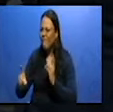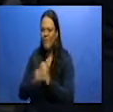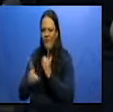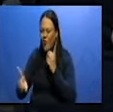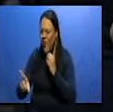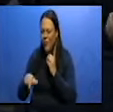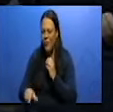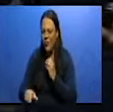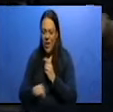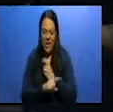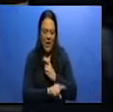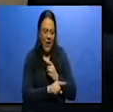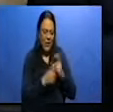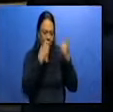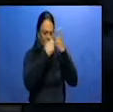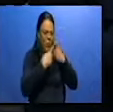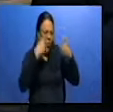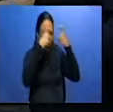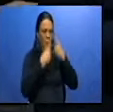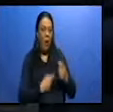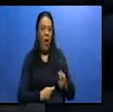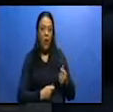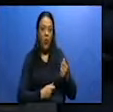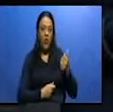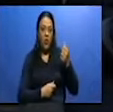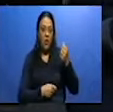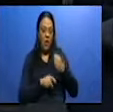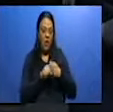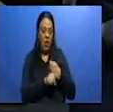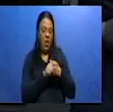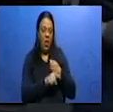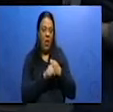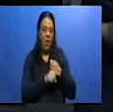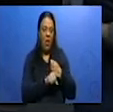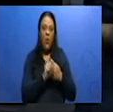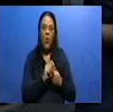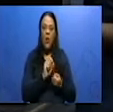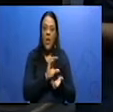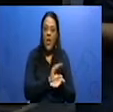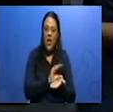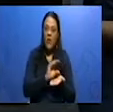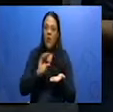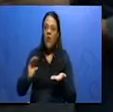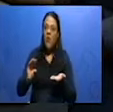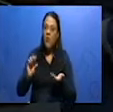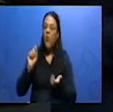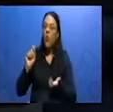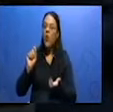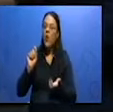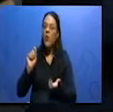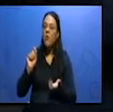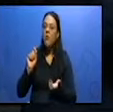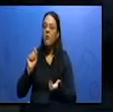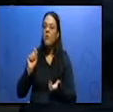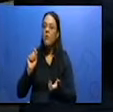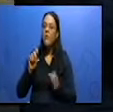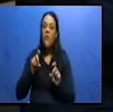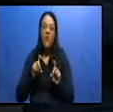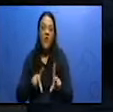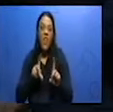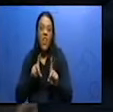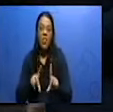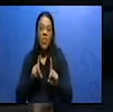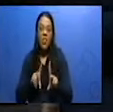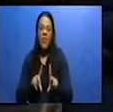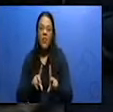perder dinheiro, né? Então eles começaram a querer investir no comércio de escravos. Meus amigos reis, a